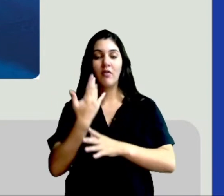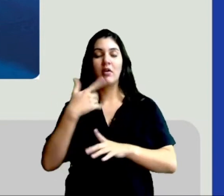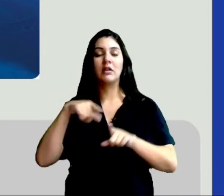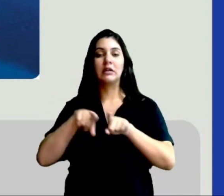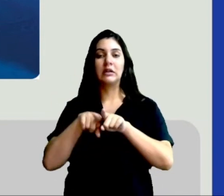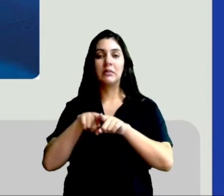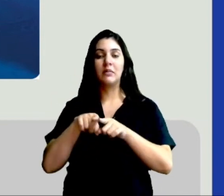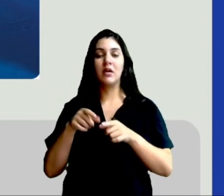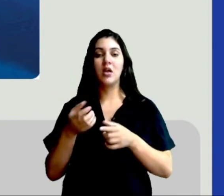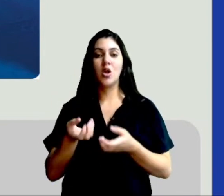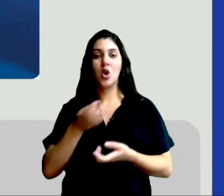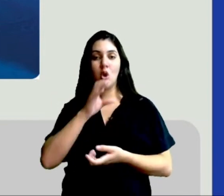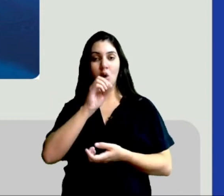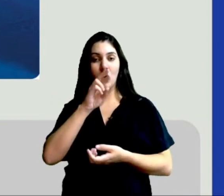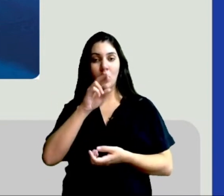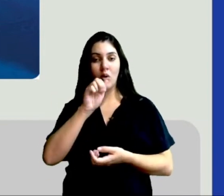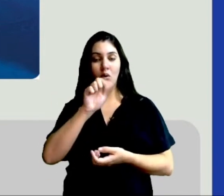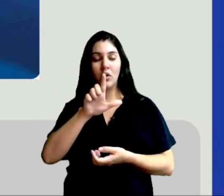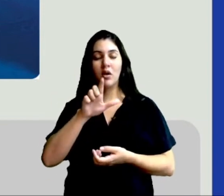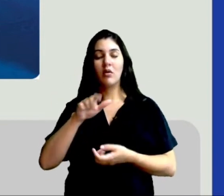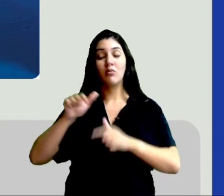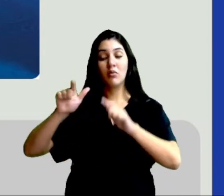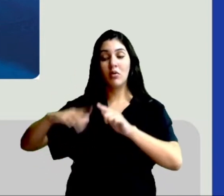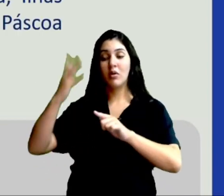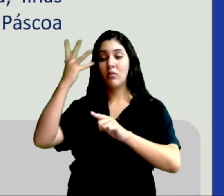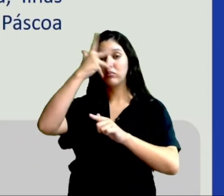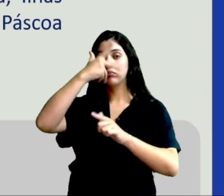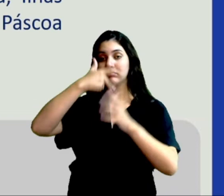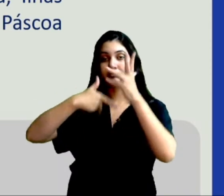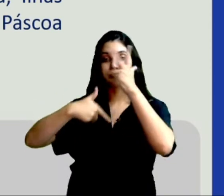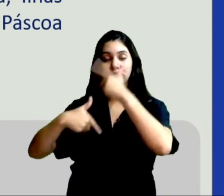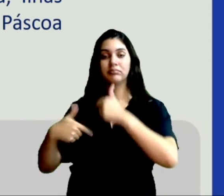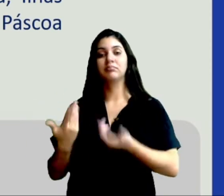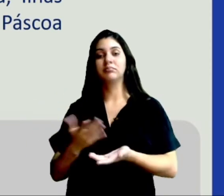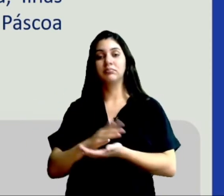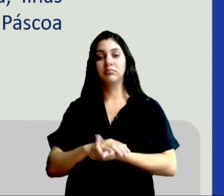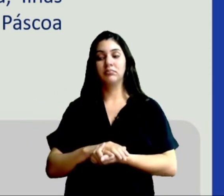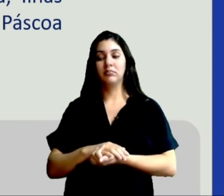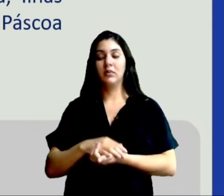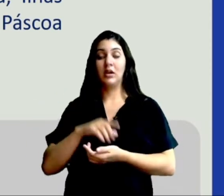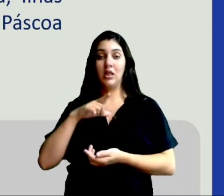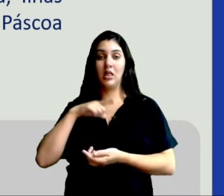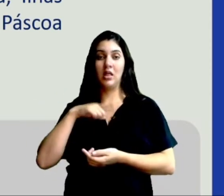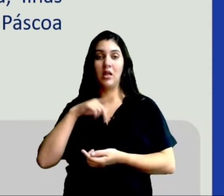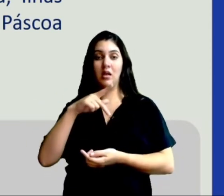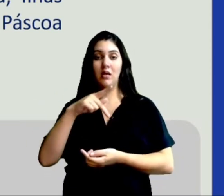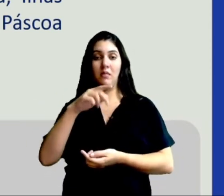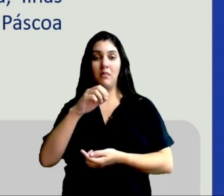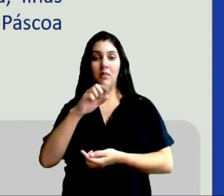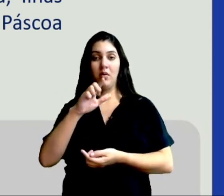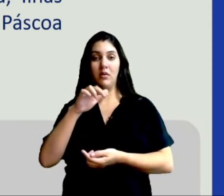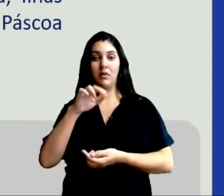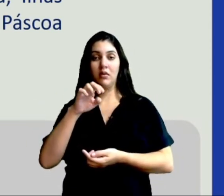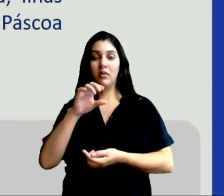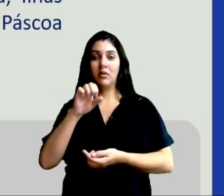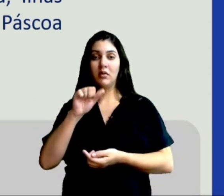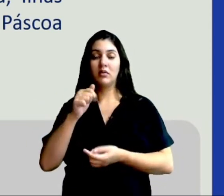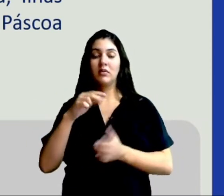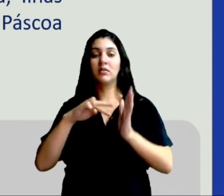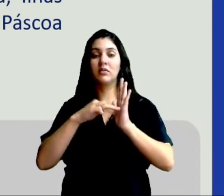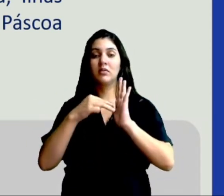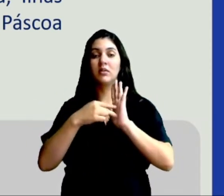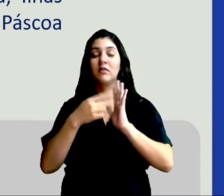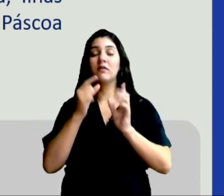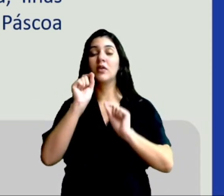também. Então essa região muito bela nessa questão da Micronésia. E a Polinésia, né, que termo de origem grega significa